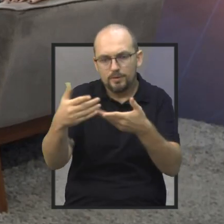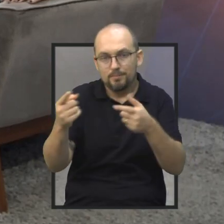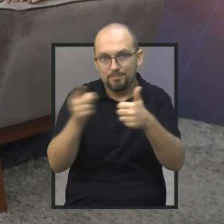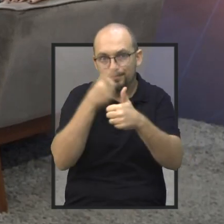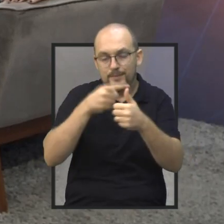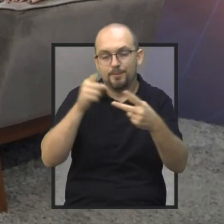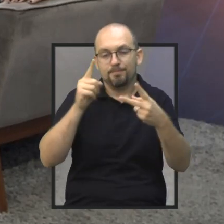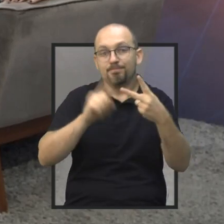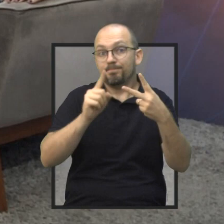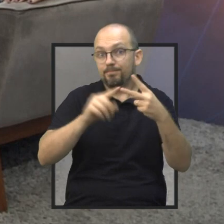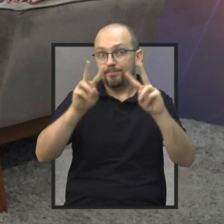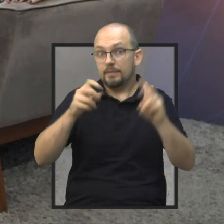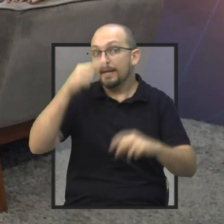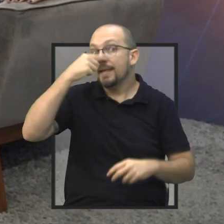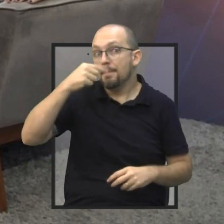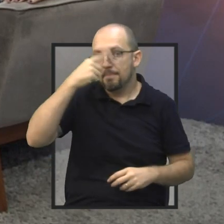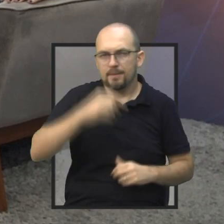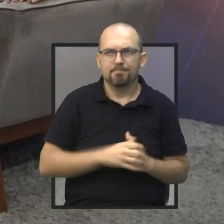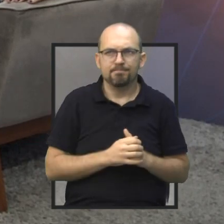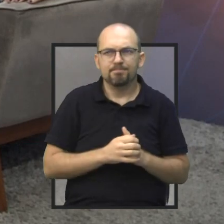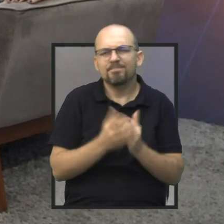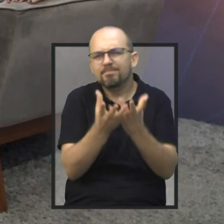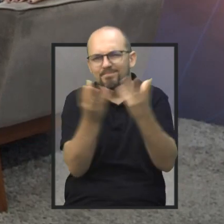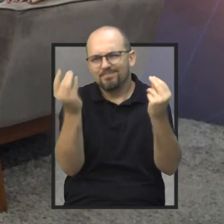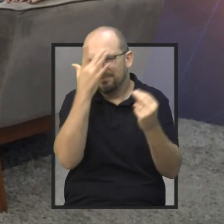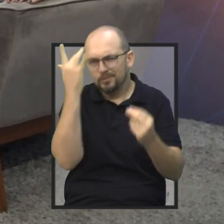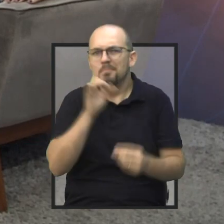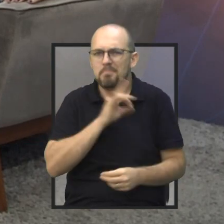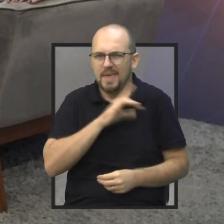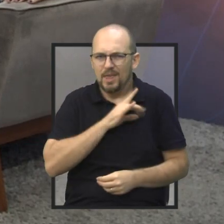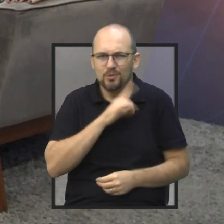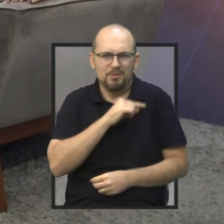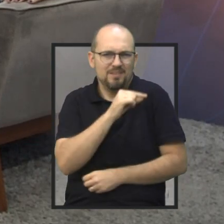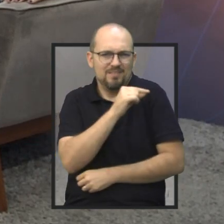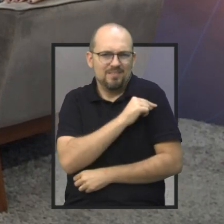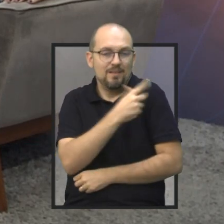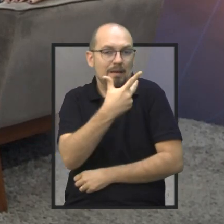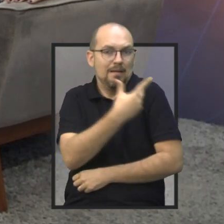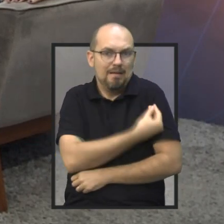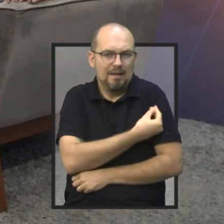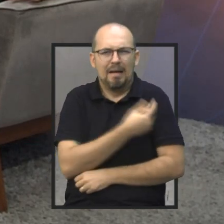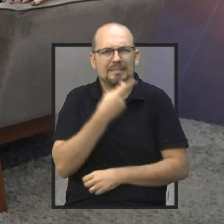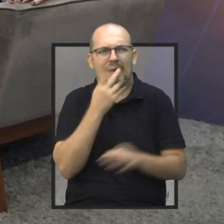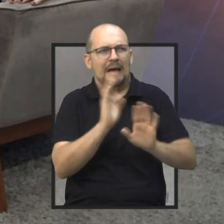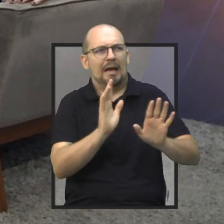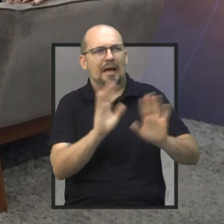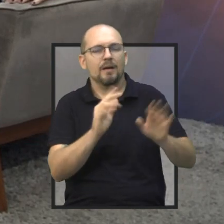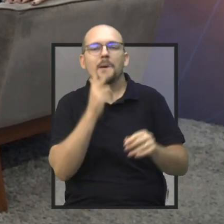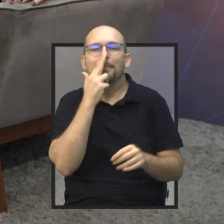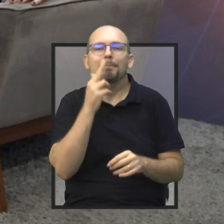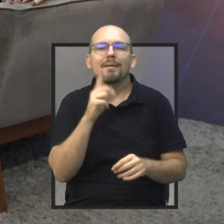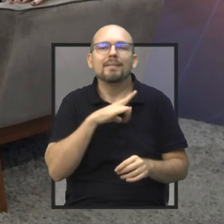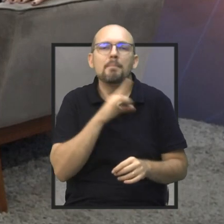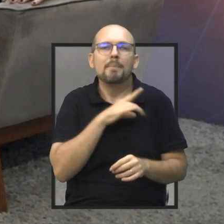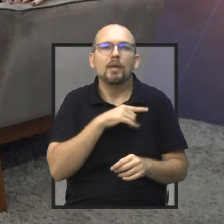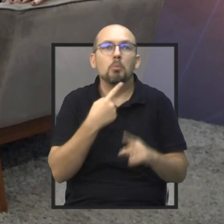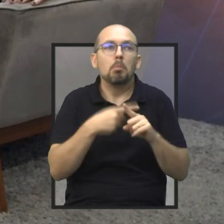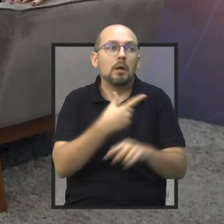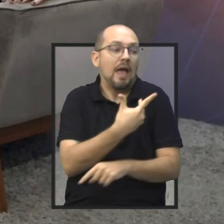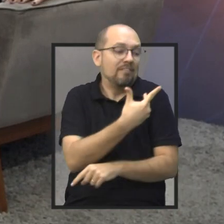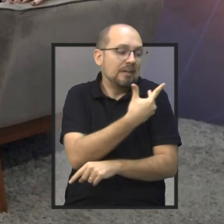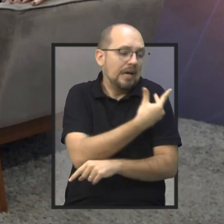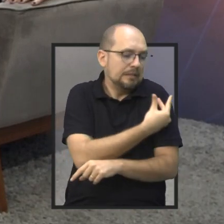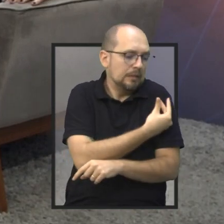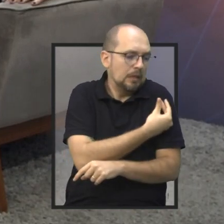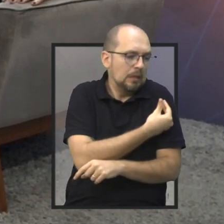a vacina da gripe. Muita gente tem medo de tomar a vacina da gripe. Fala, não, eu não vou tomar a vacina da gripe porque eu tomo e fico gripado.